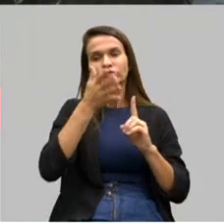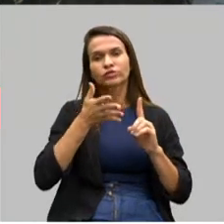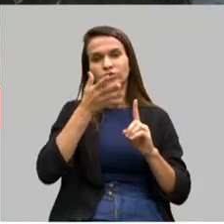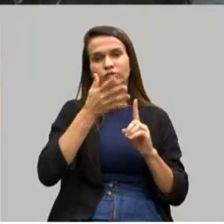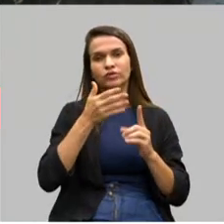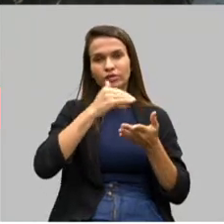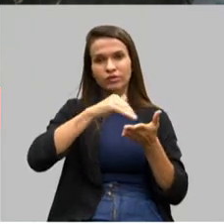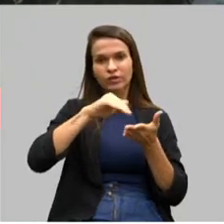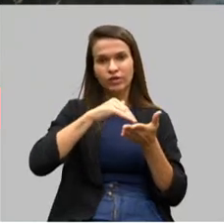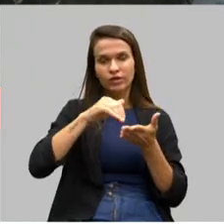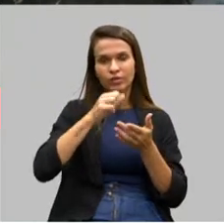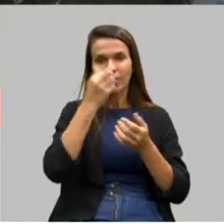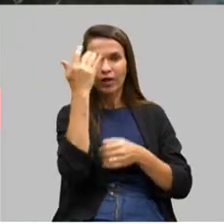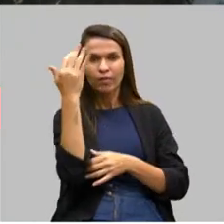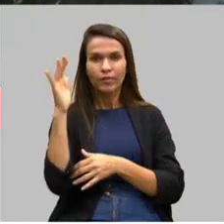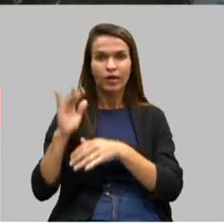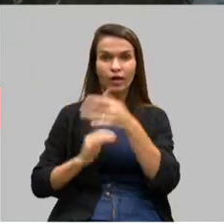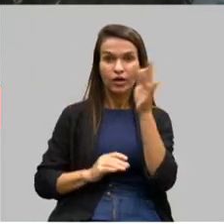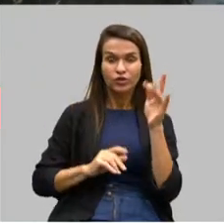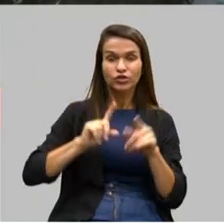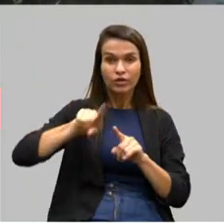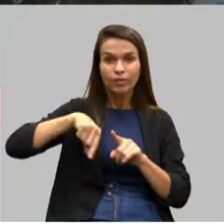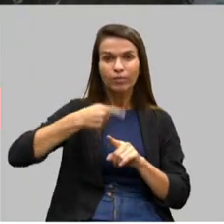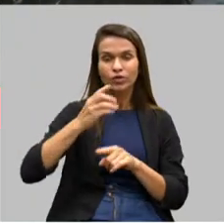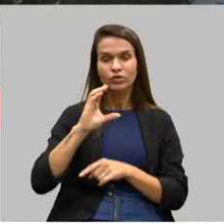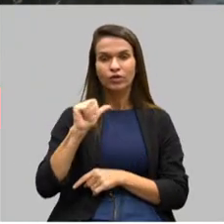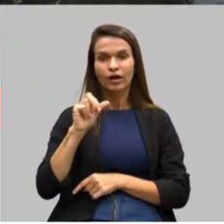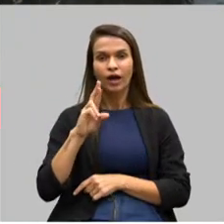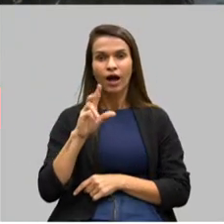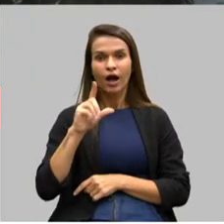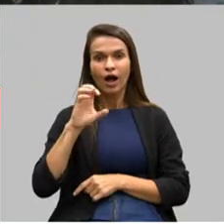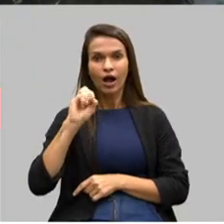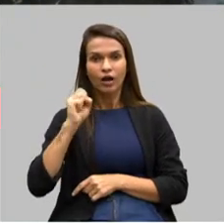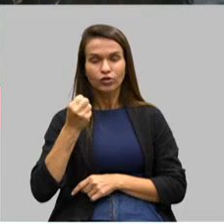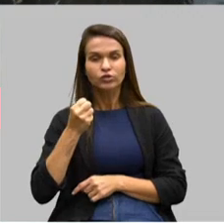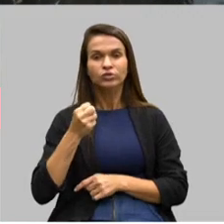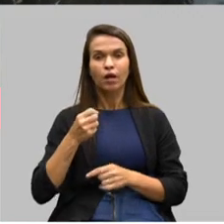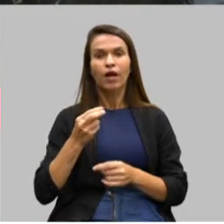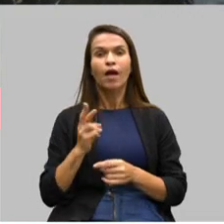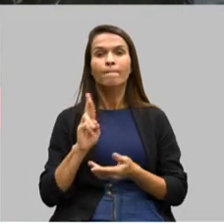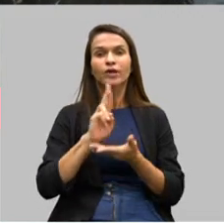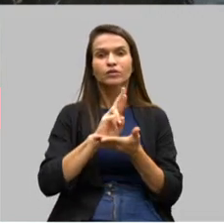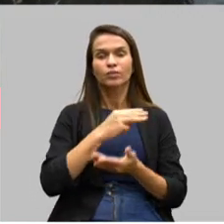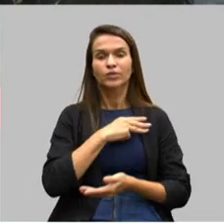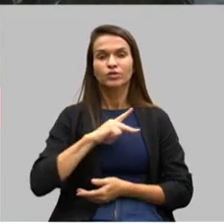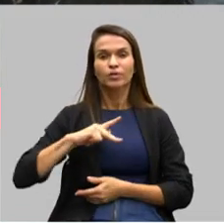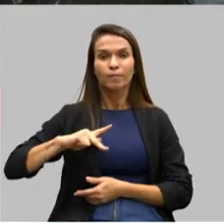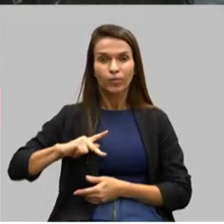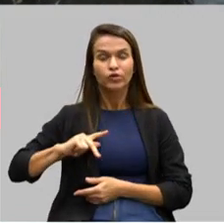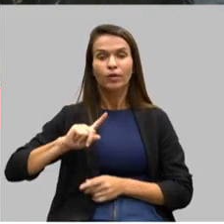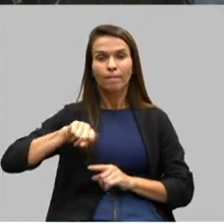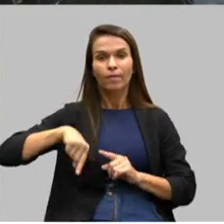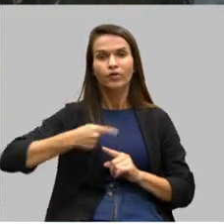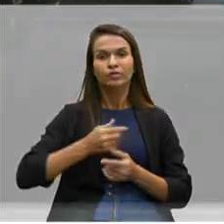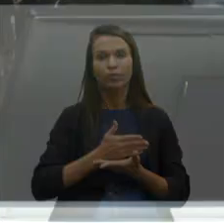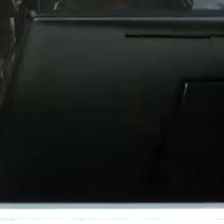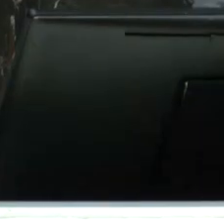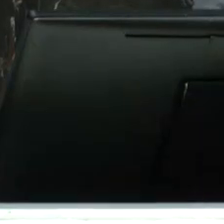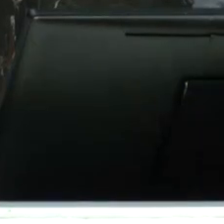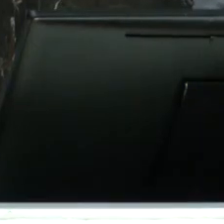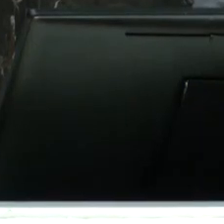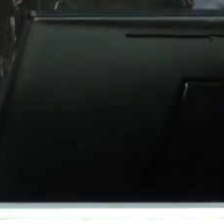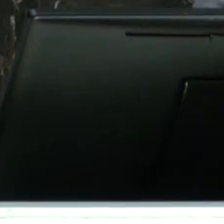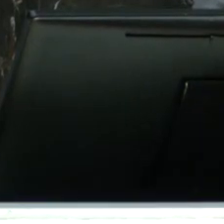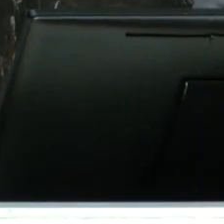de Meio Ambiente, depois o Carlos Eduardo, representando o Ministério Público, e logo após nós vamos dar início aqui à